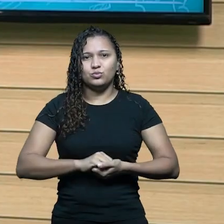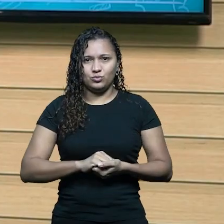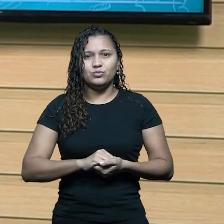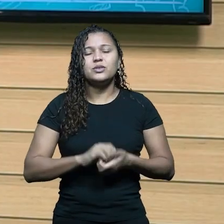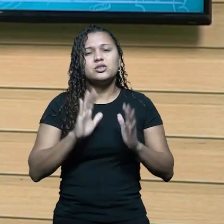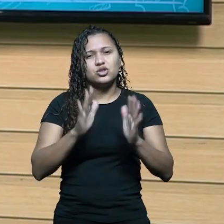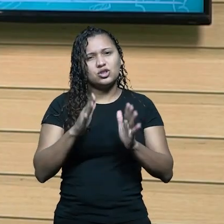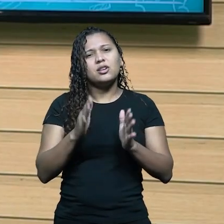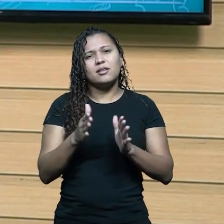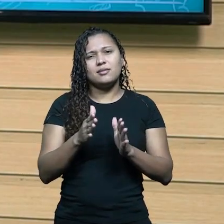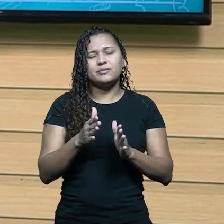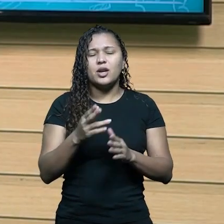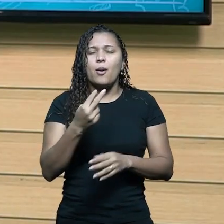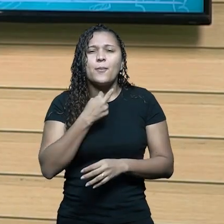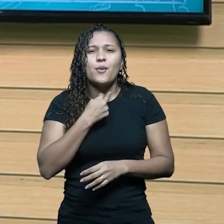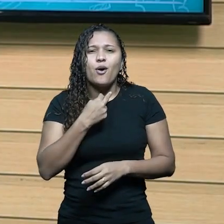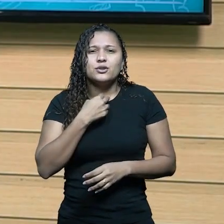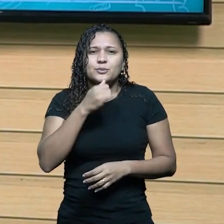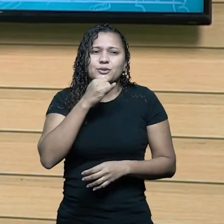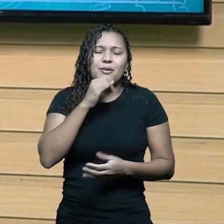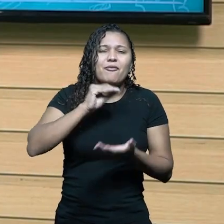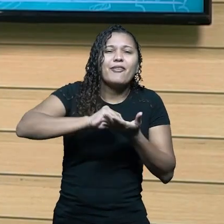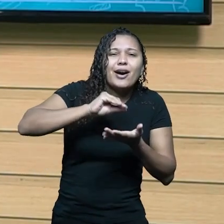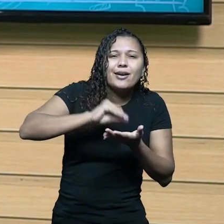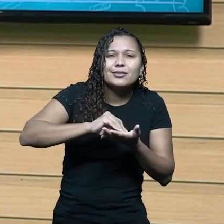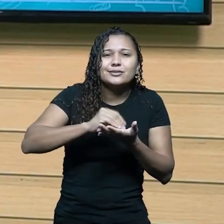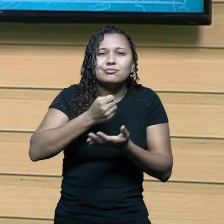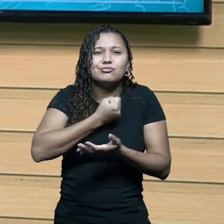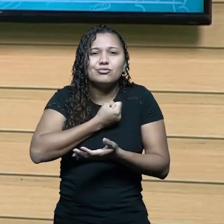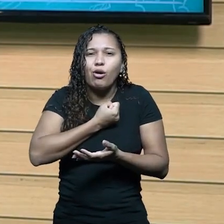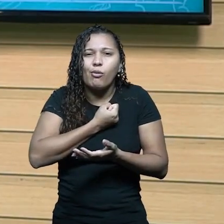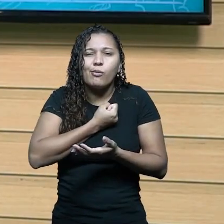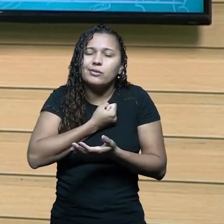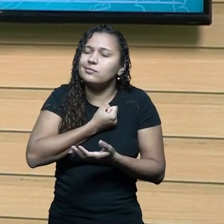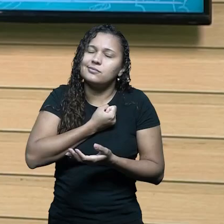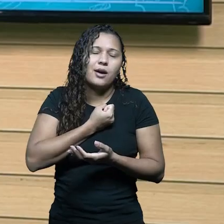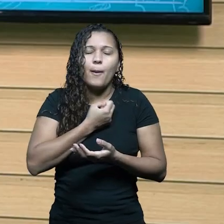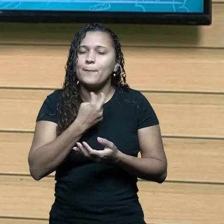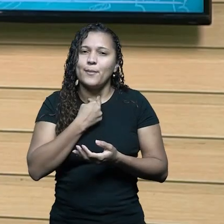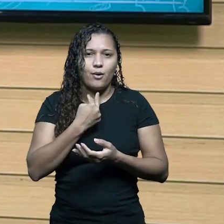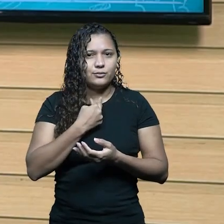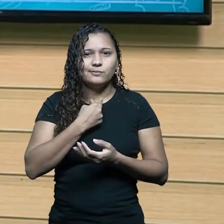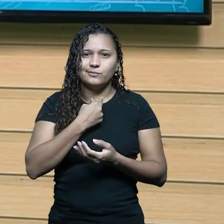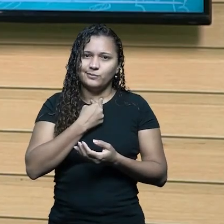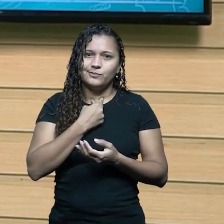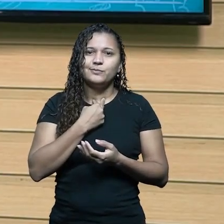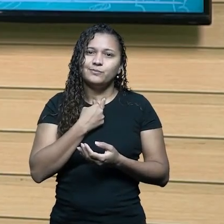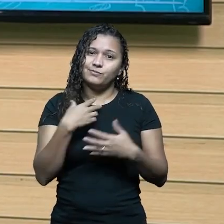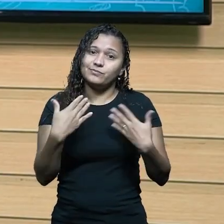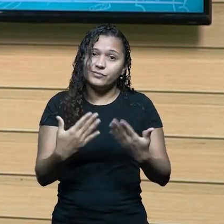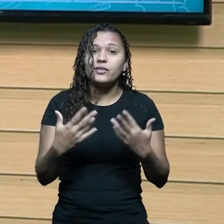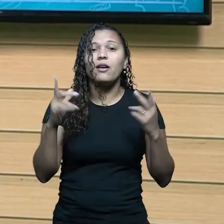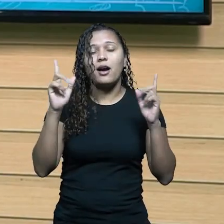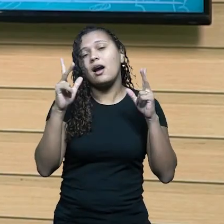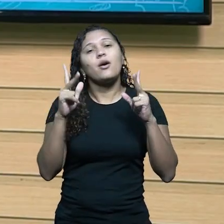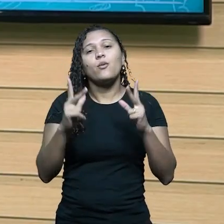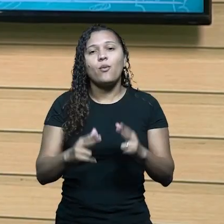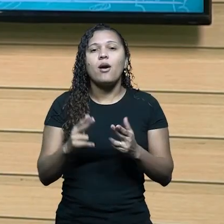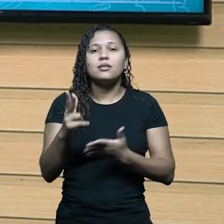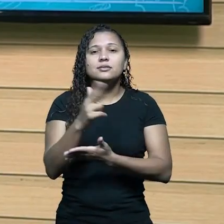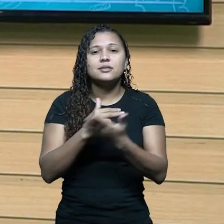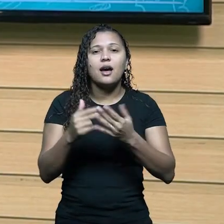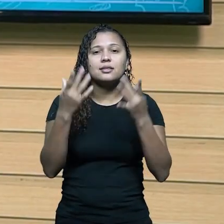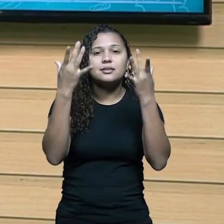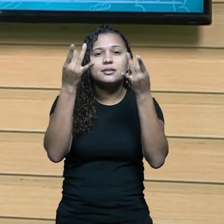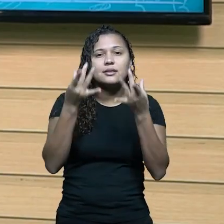E, como eu já falei, não pode ficar nada faltando, não pode ser diferente do desenho do conjunto, o nosso desenho